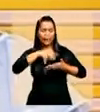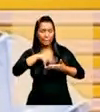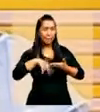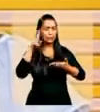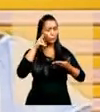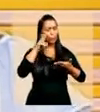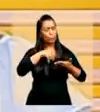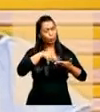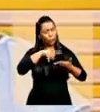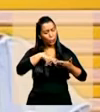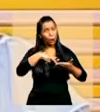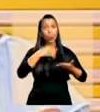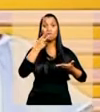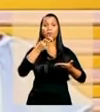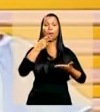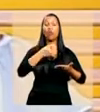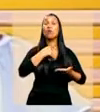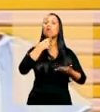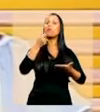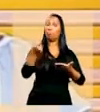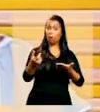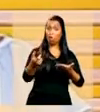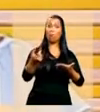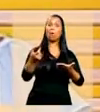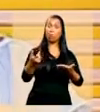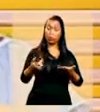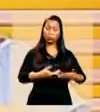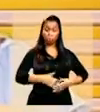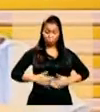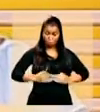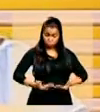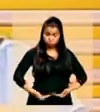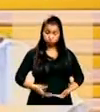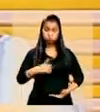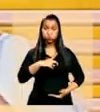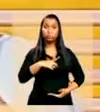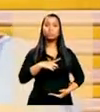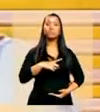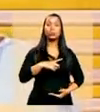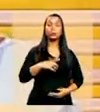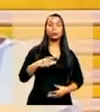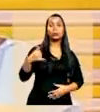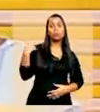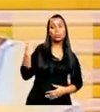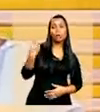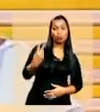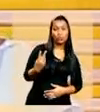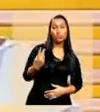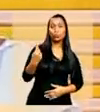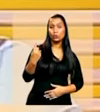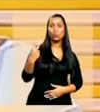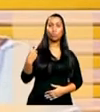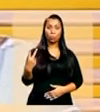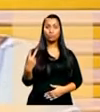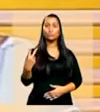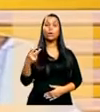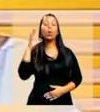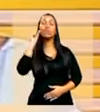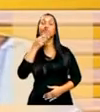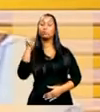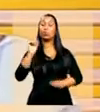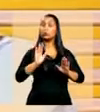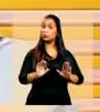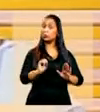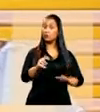e ler histórias em voz alta, desde quando está na barriga, quando a criança tem 1 ano, 2, ela já vai ser um ouvinte